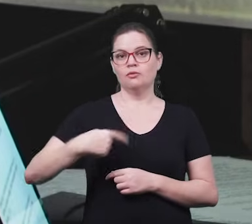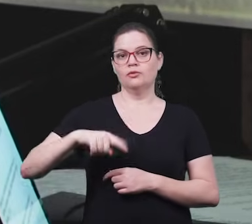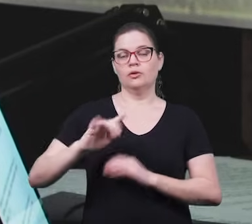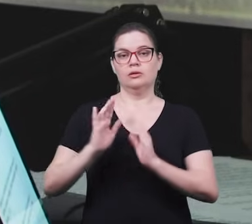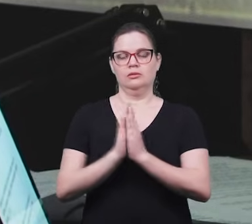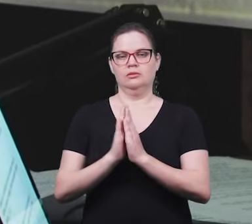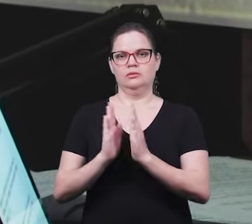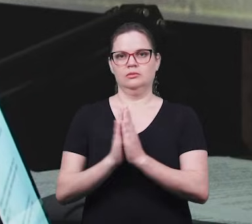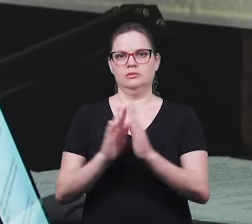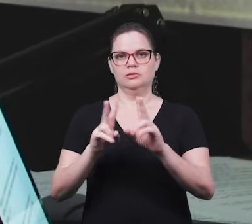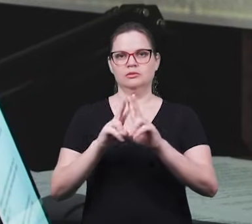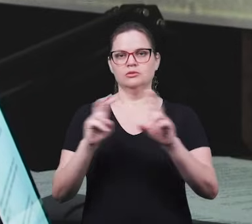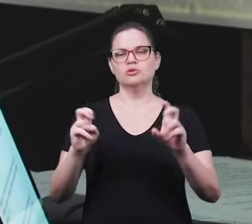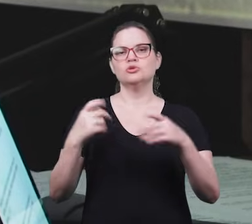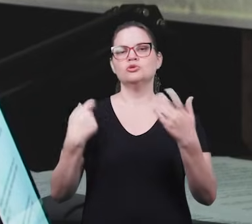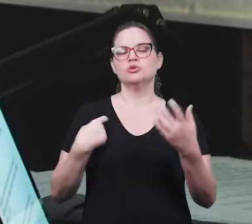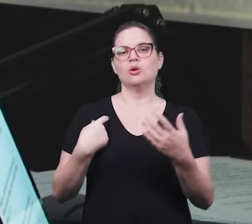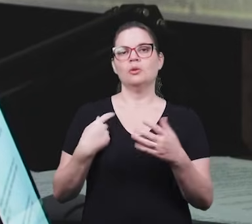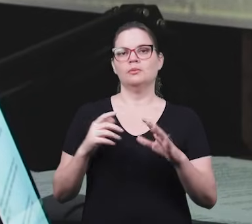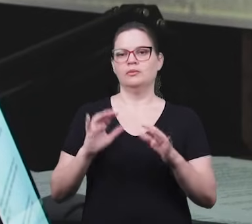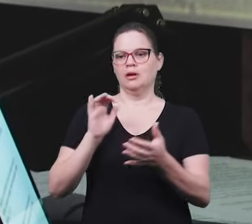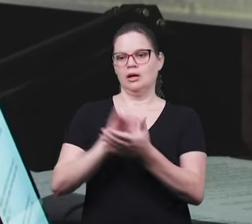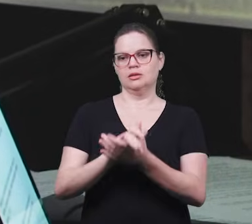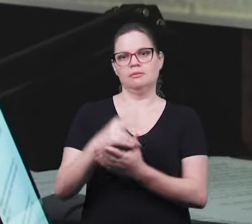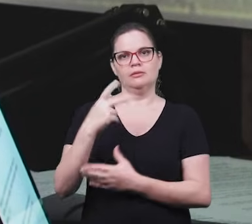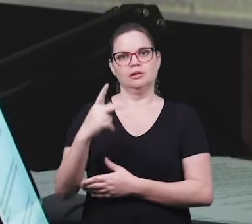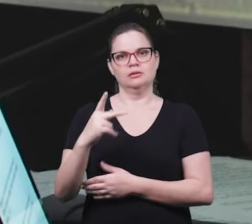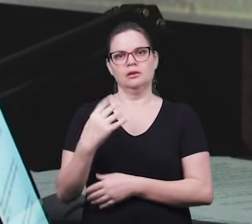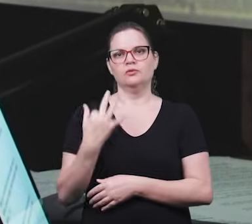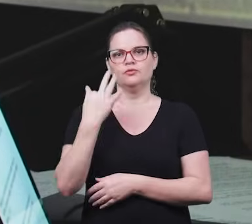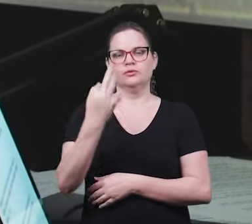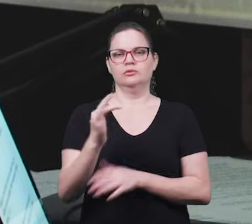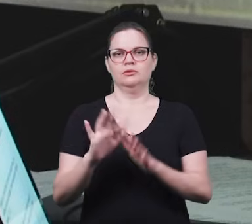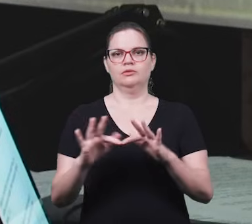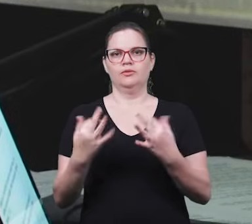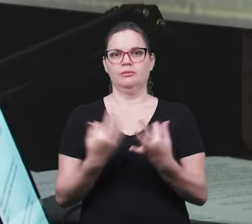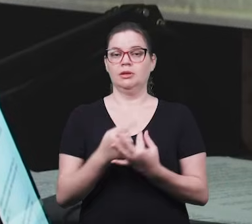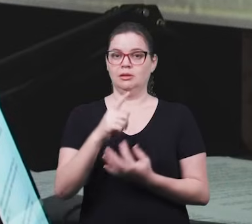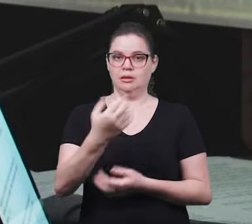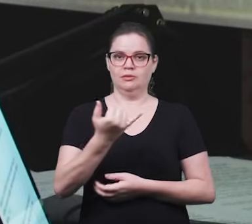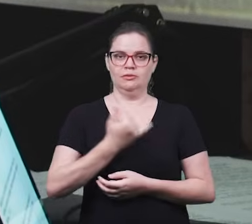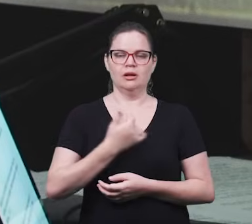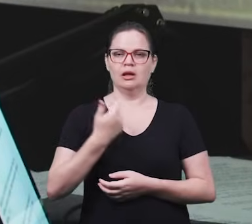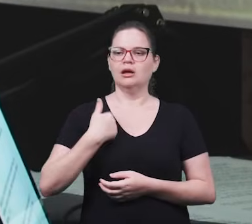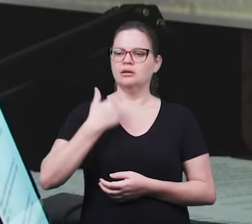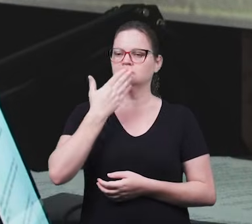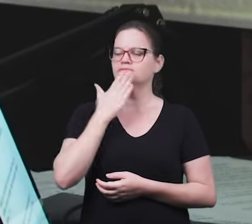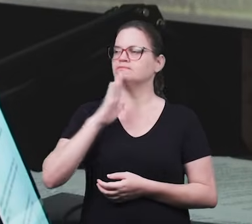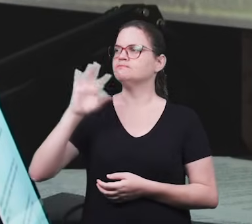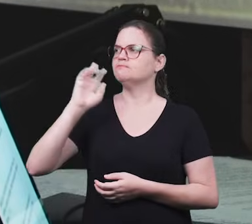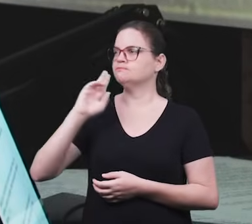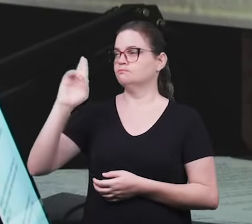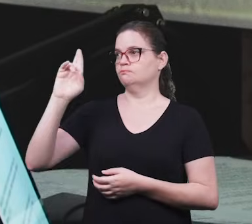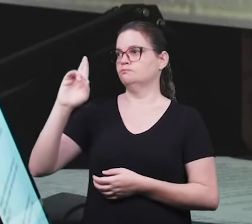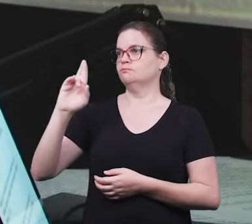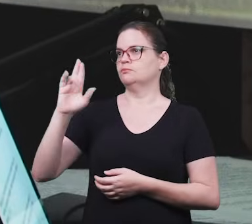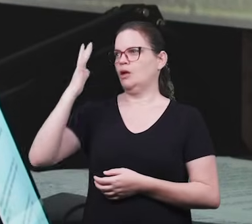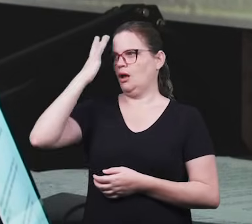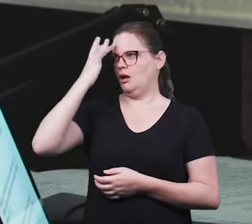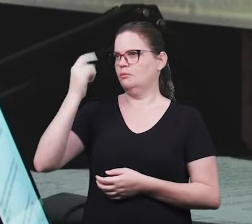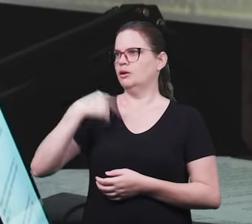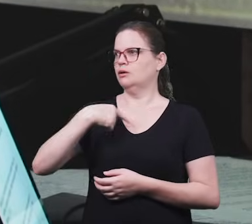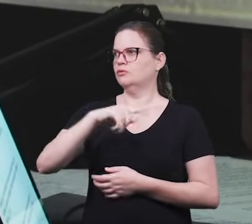a orar ao Senhor sobre a constituição do seu lar, e ele conta dizendo assim, olha, eu fiz um voto com o Senhor, eu falei,